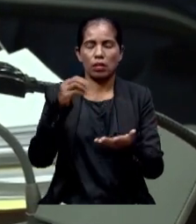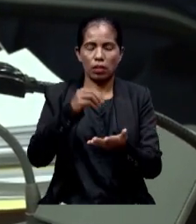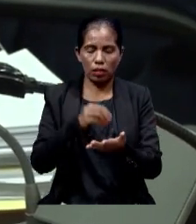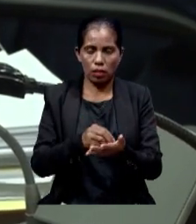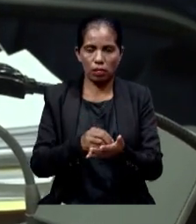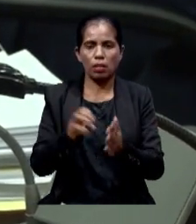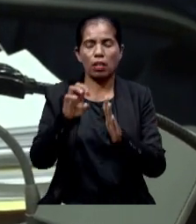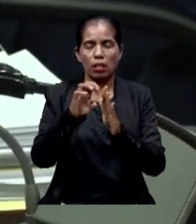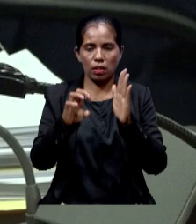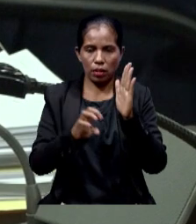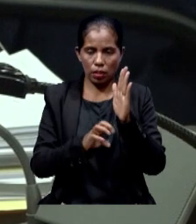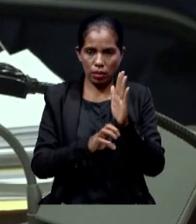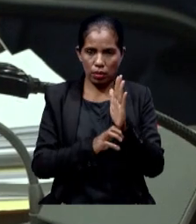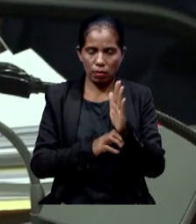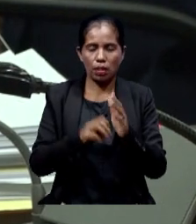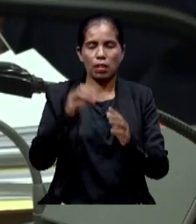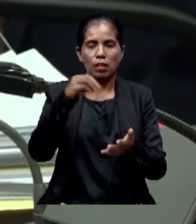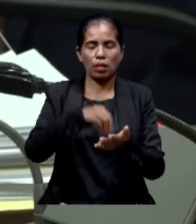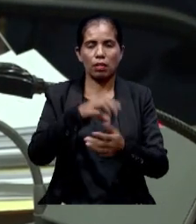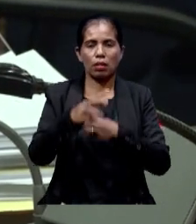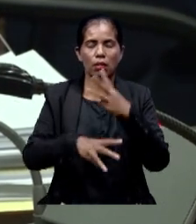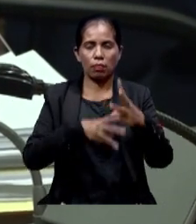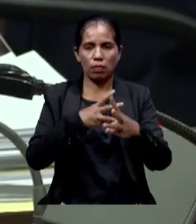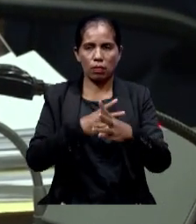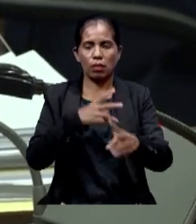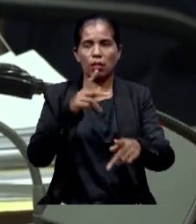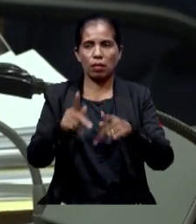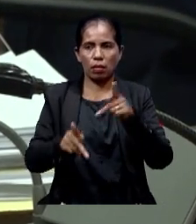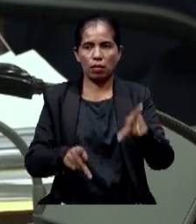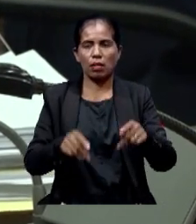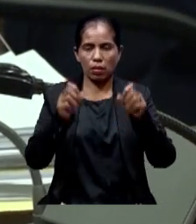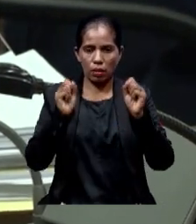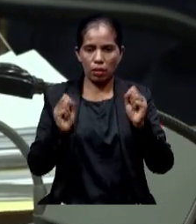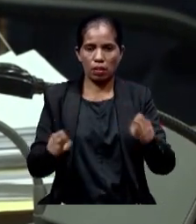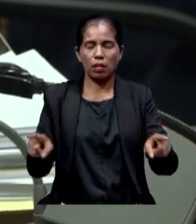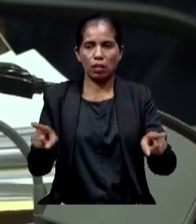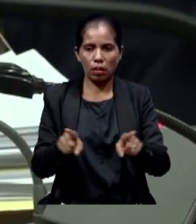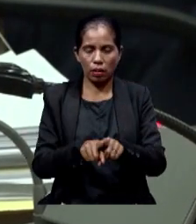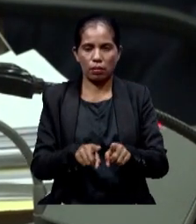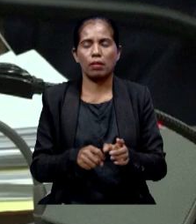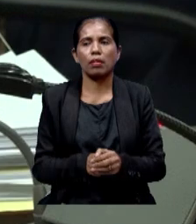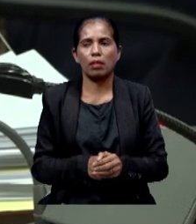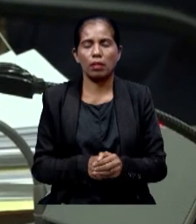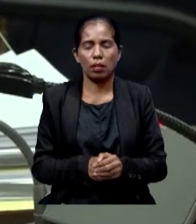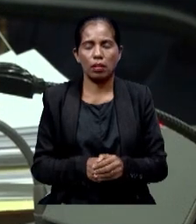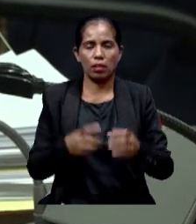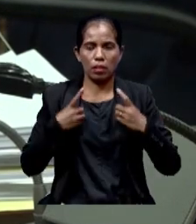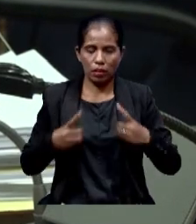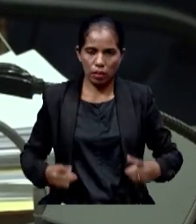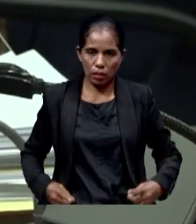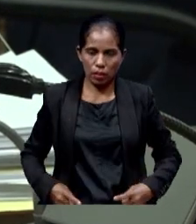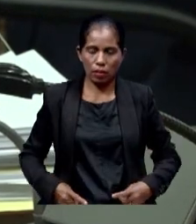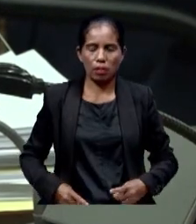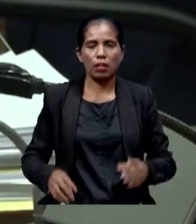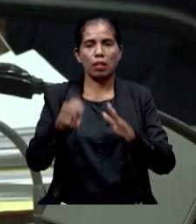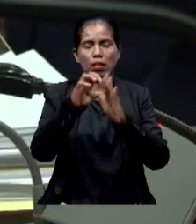do estado ne ba iha mundo para ema atu ho di dignifica dia kata idane maka dignidade dignifica